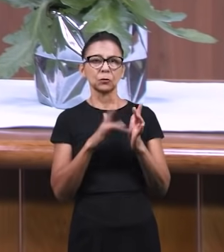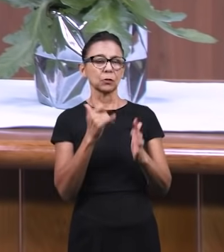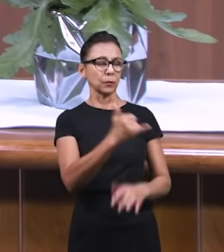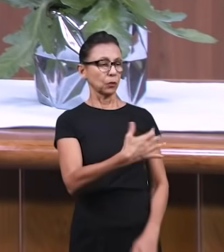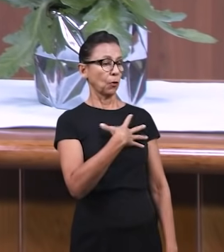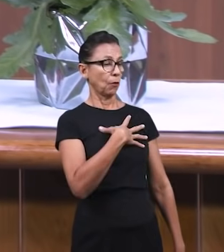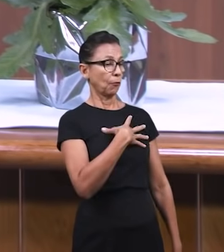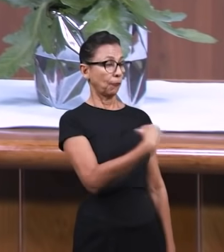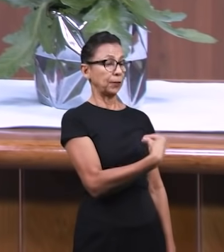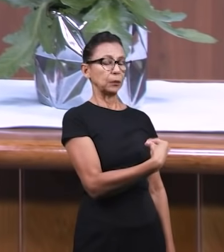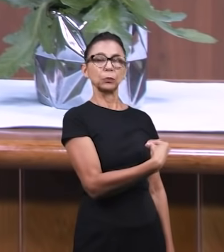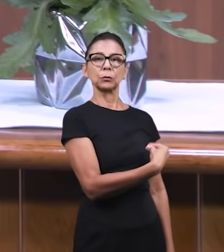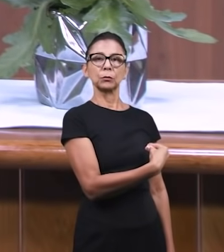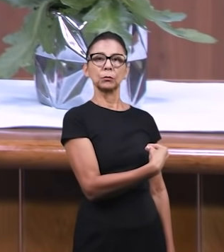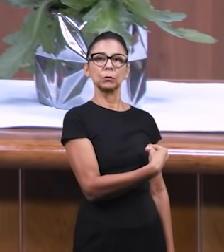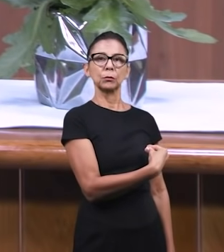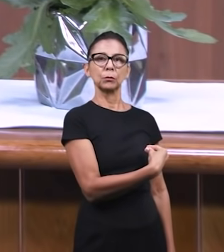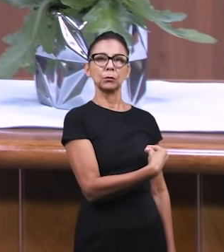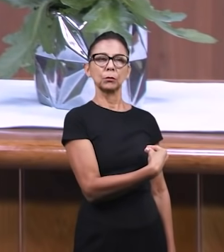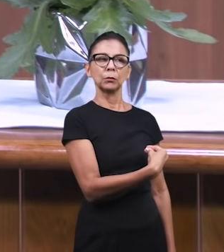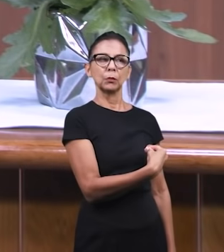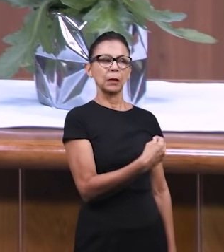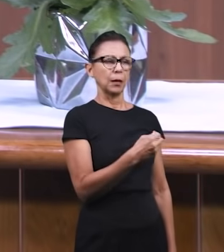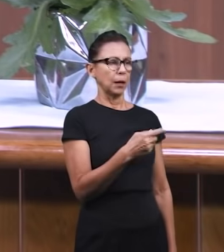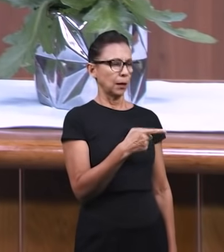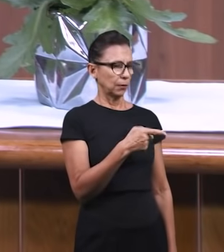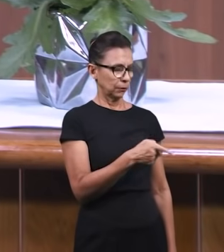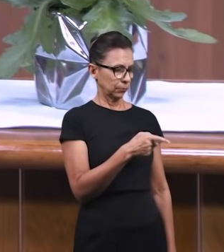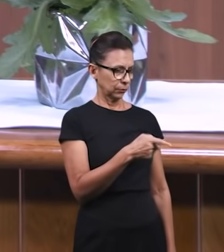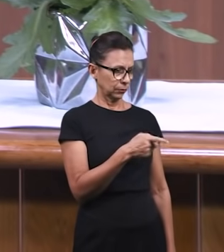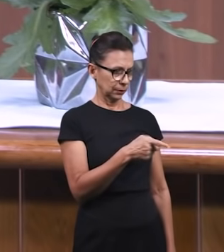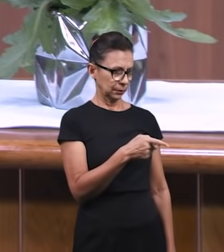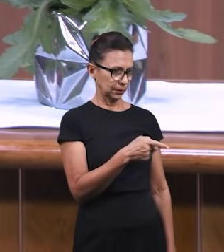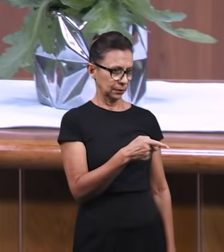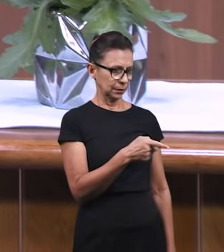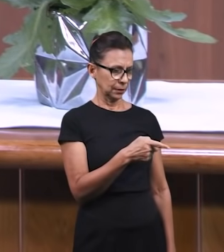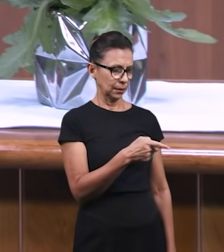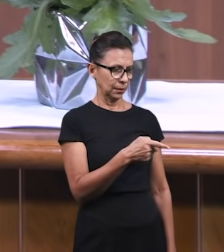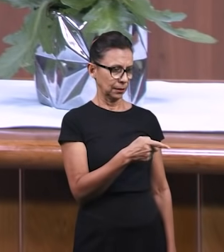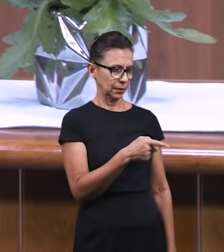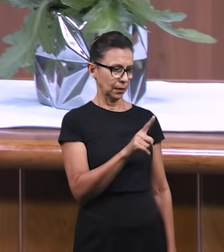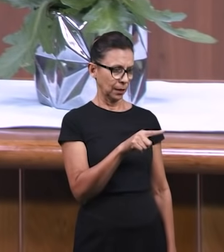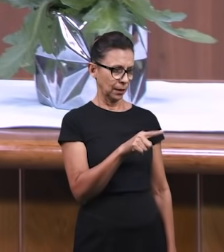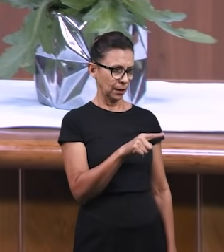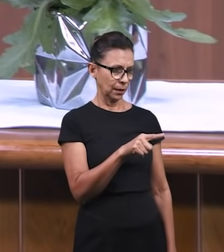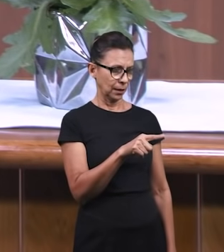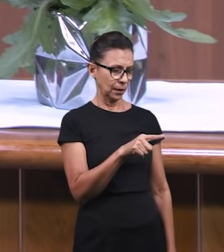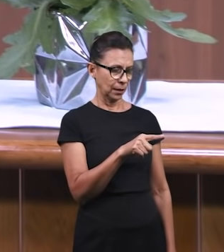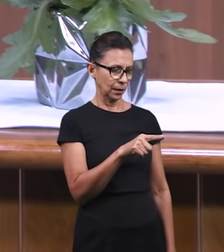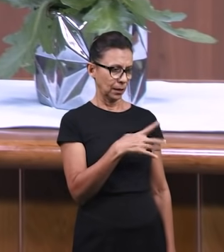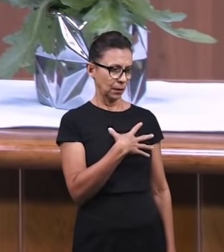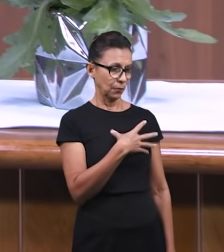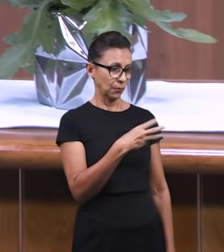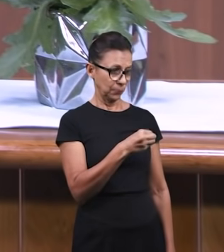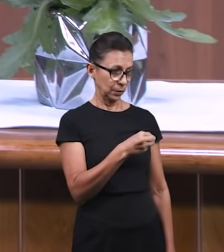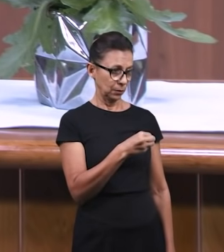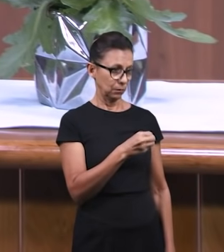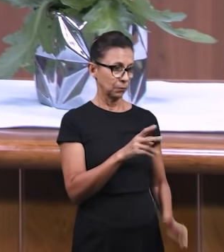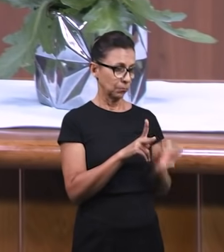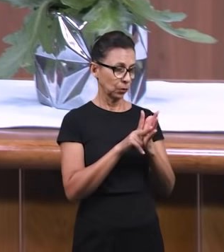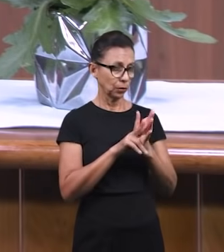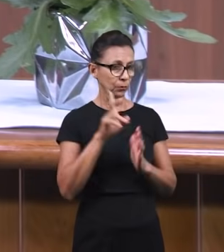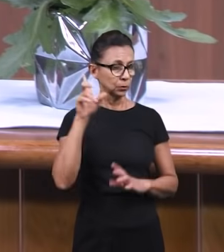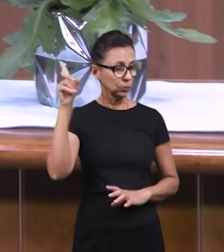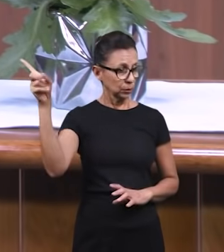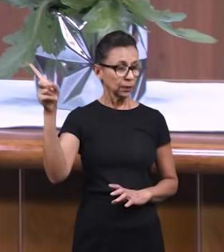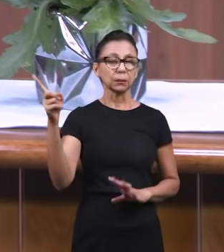a ele uma identificação. Você está sendo chamado. É isto que o Senhor está dizendo para você